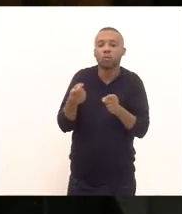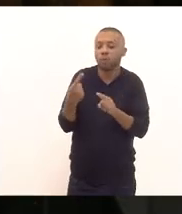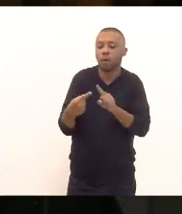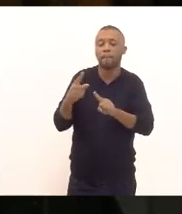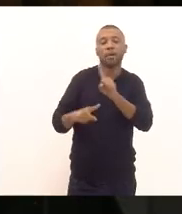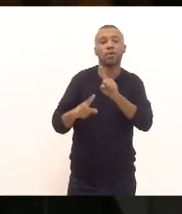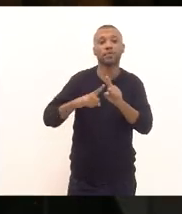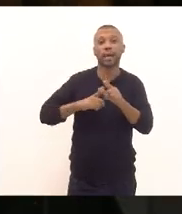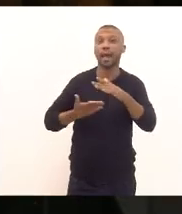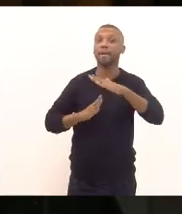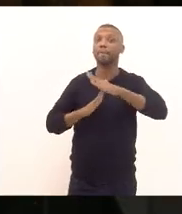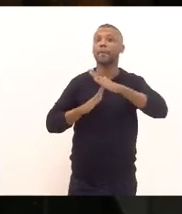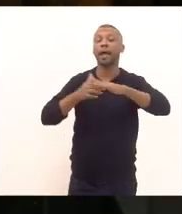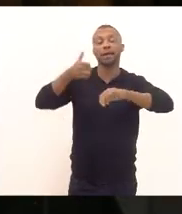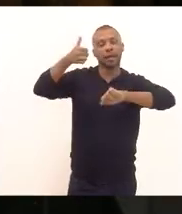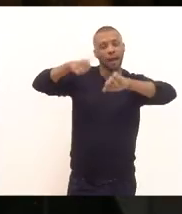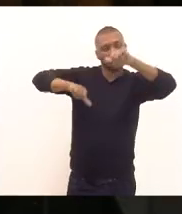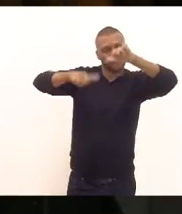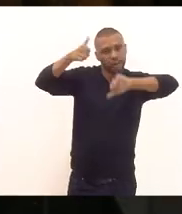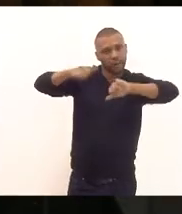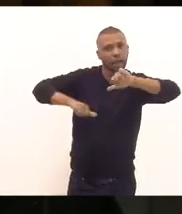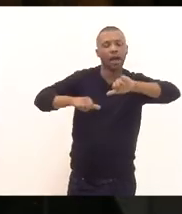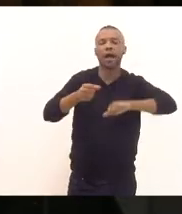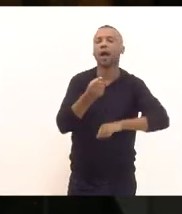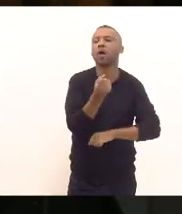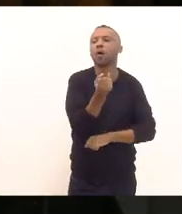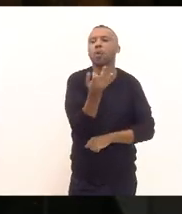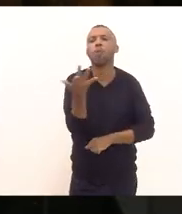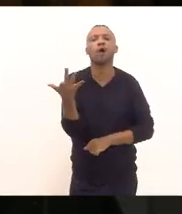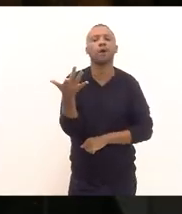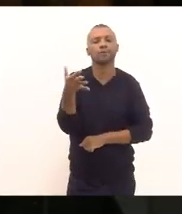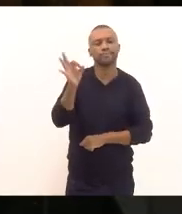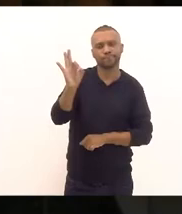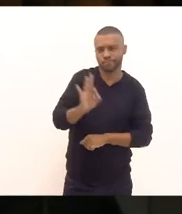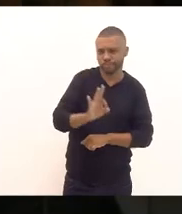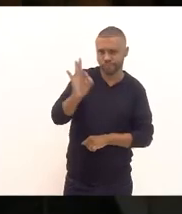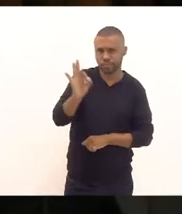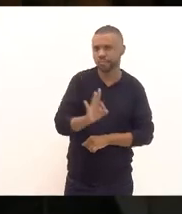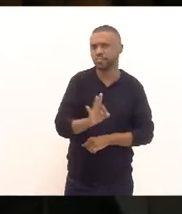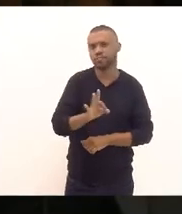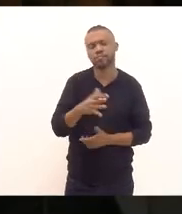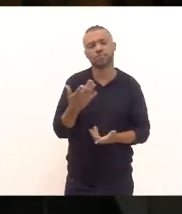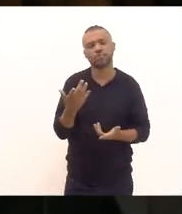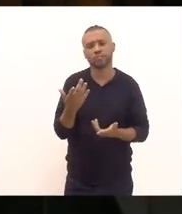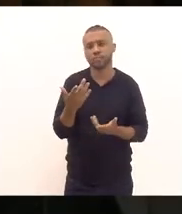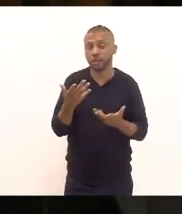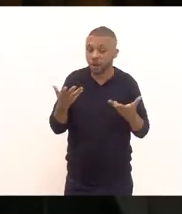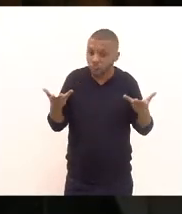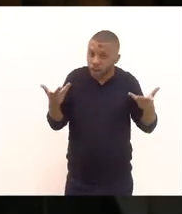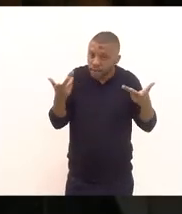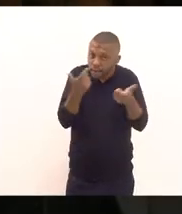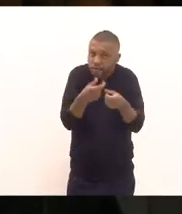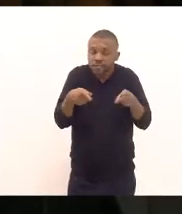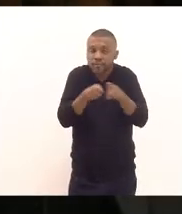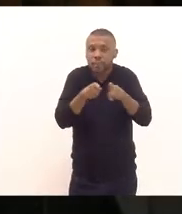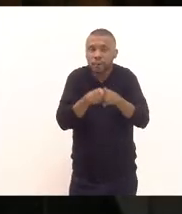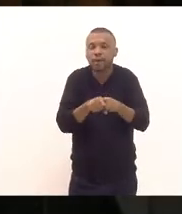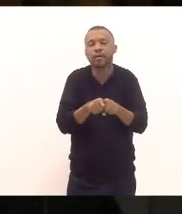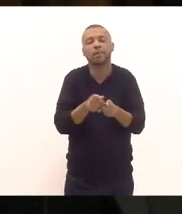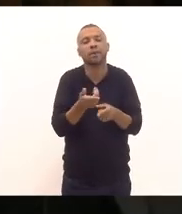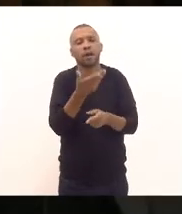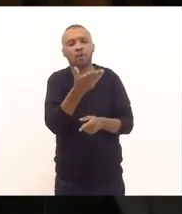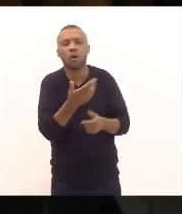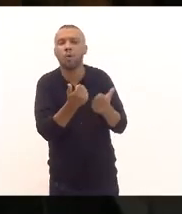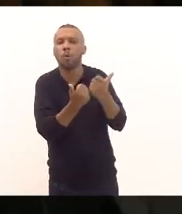então avaliar em termos quantitativos e qualitativos Deputado waldeck Carneiro tem um dos coautores